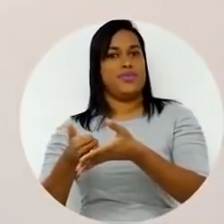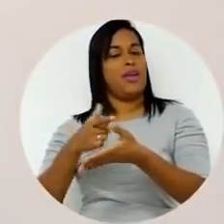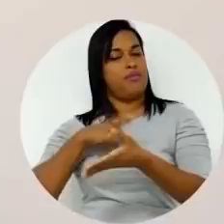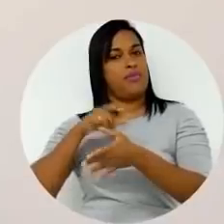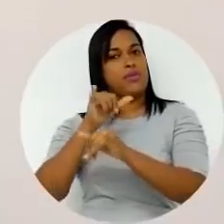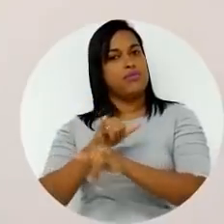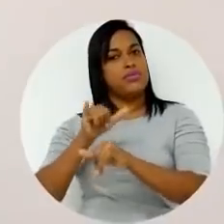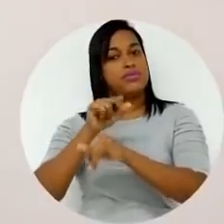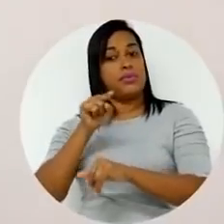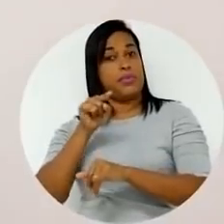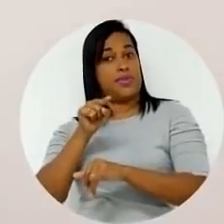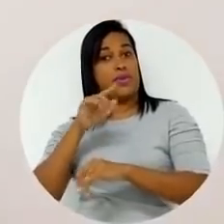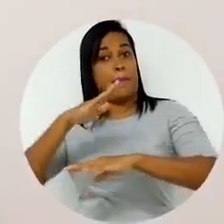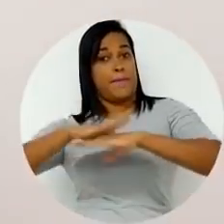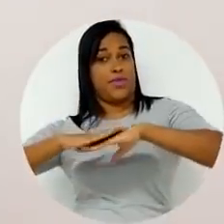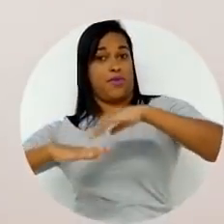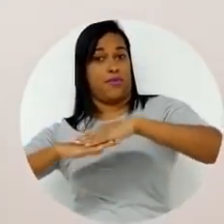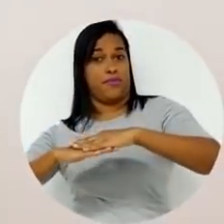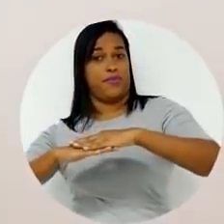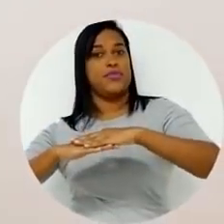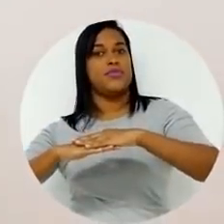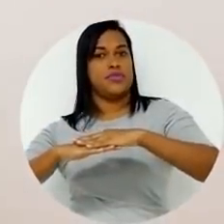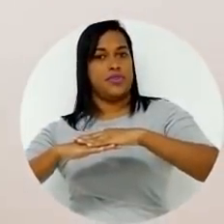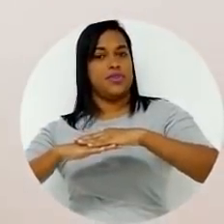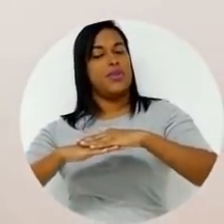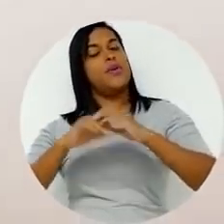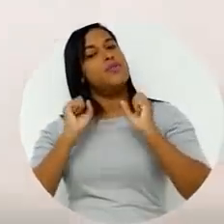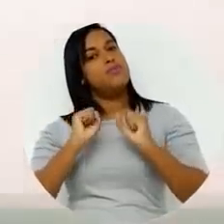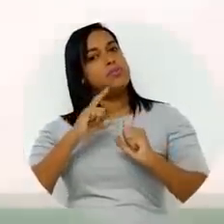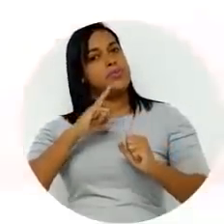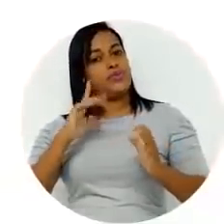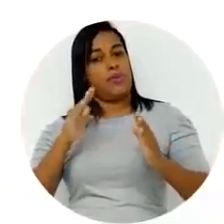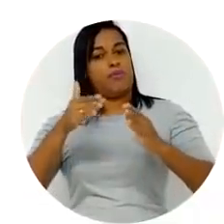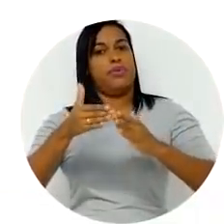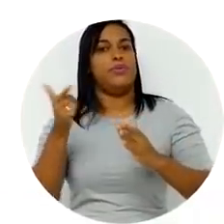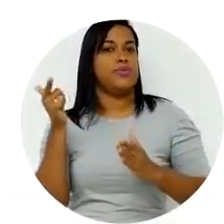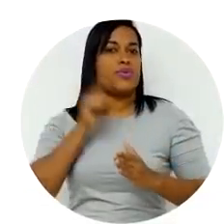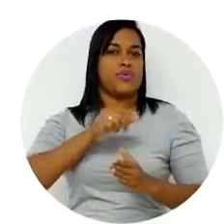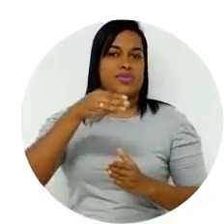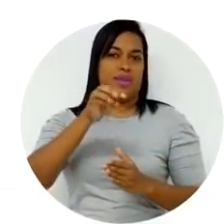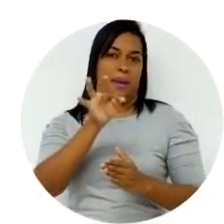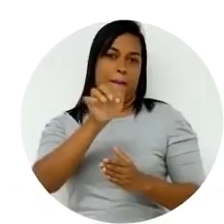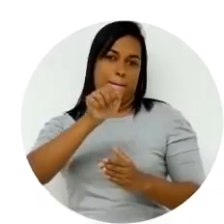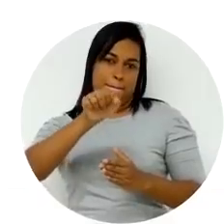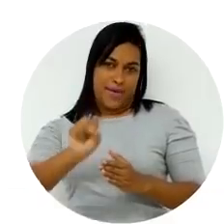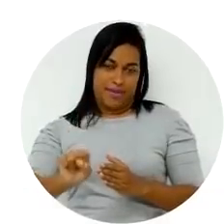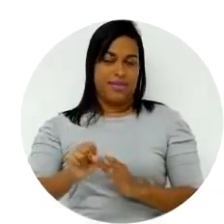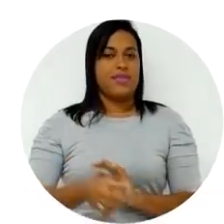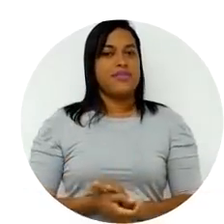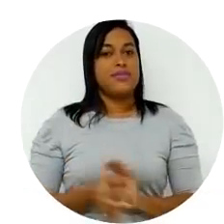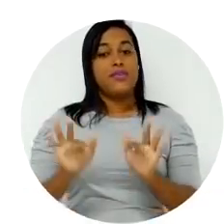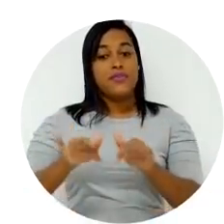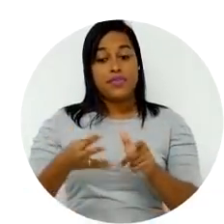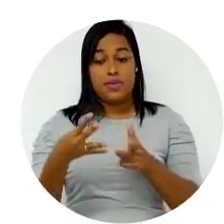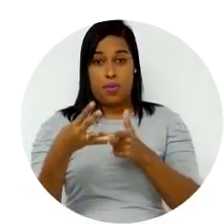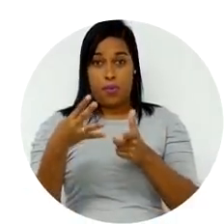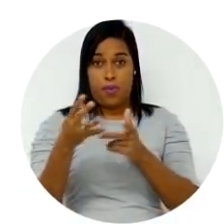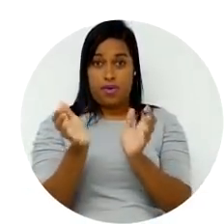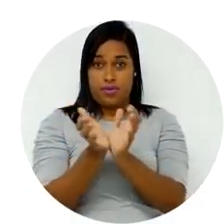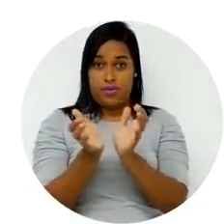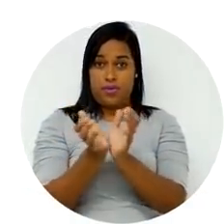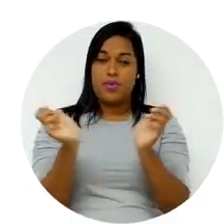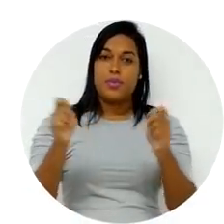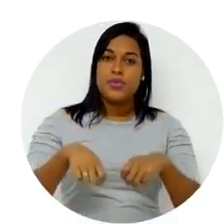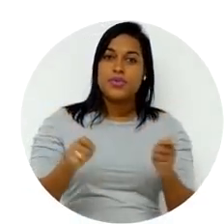fornecer os meios para que seus colaboradores eles possam atingir suas metas. E, finalmente, nós temos um quarto grupo